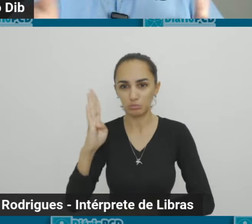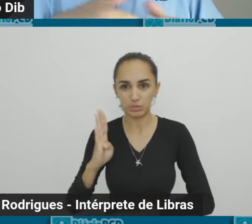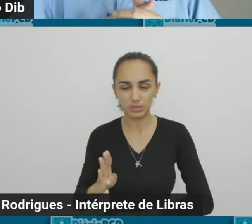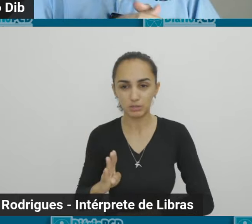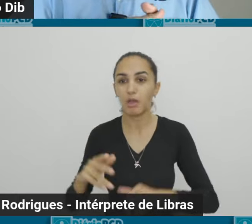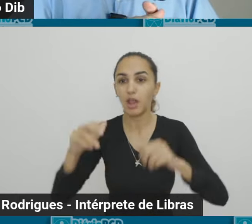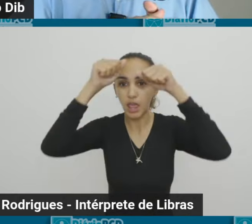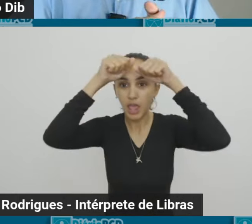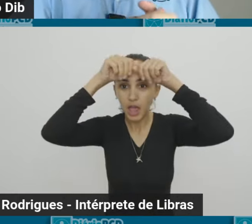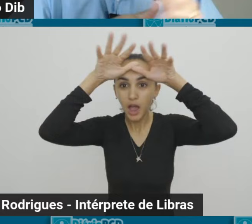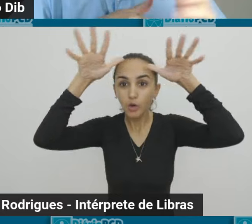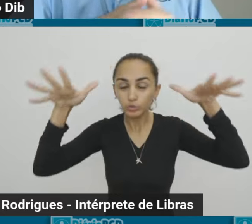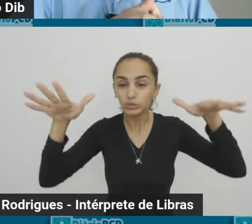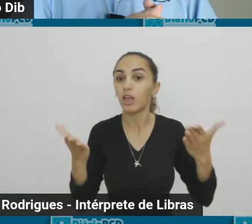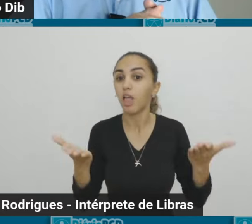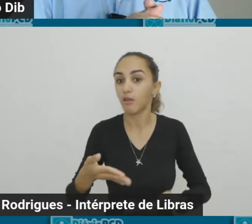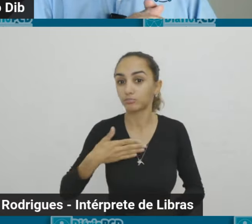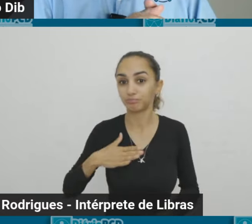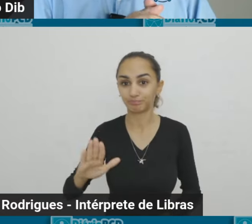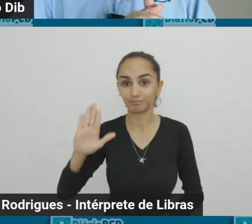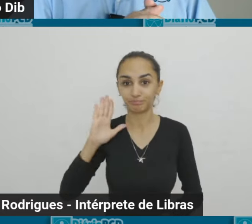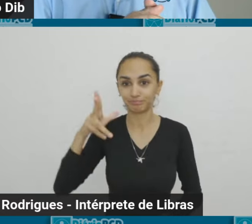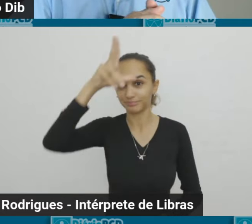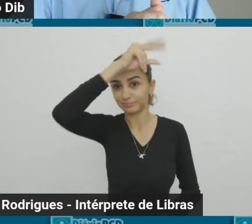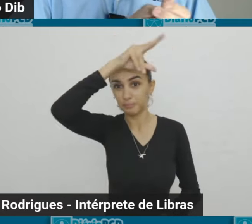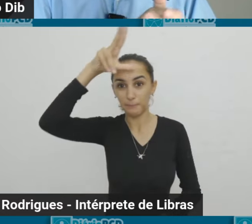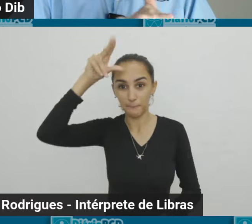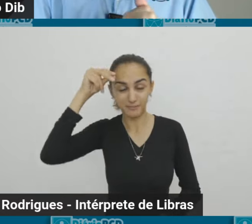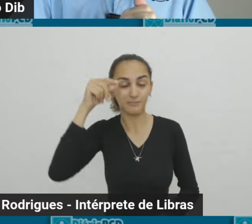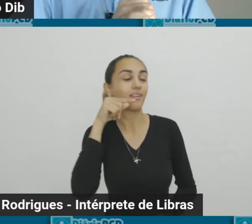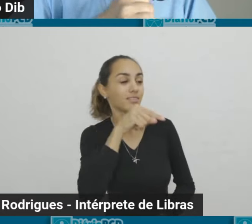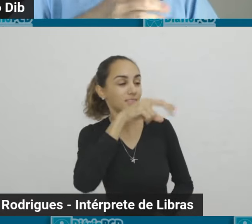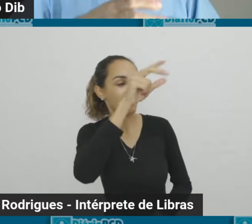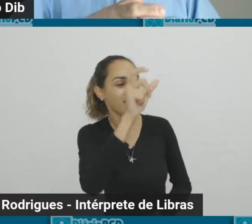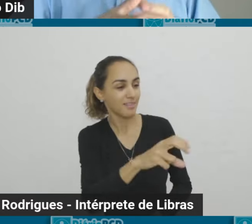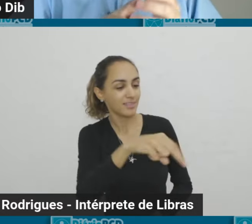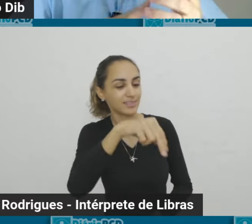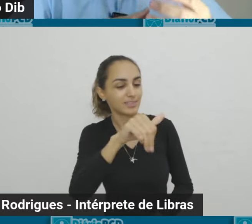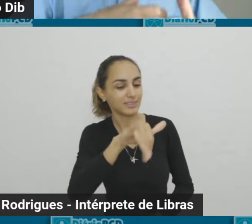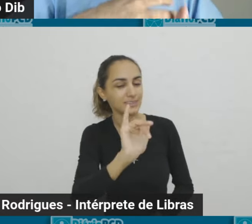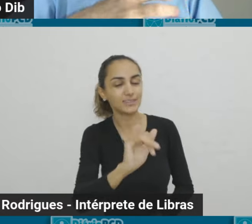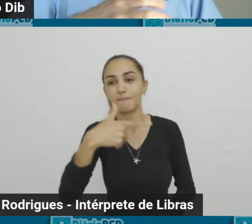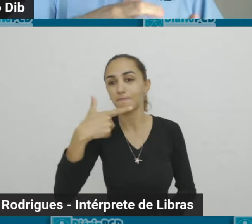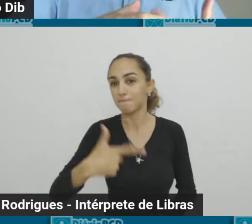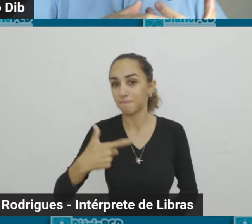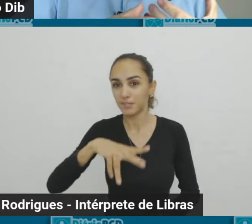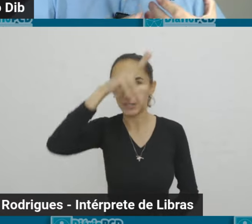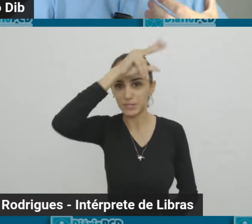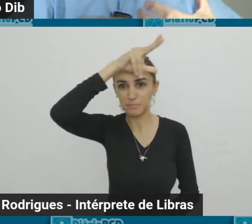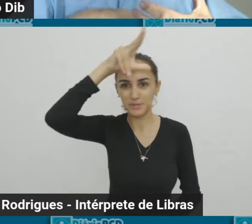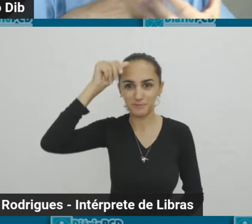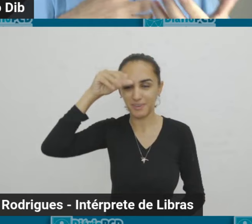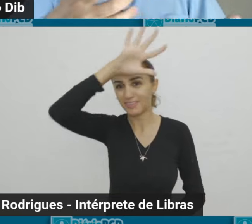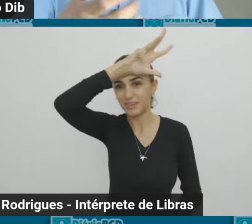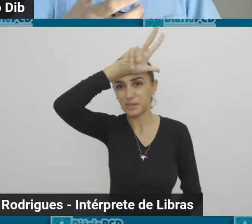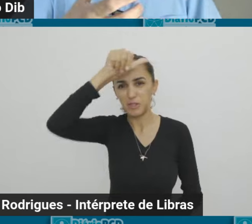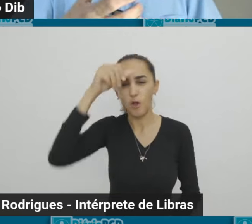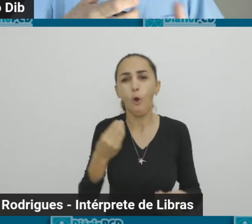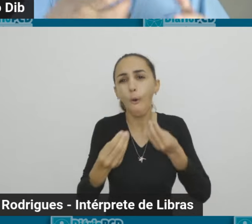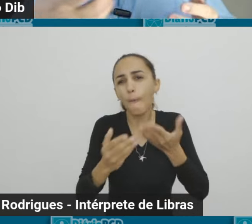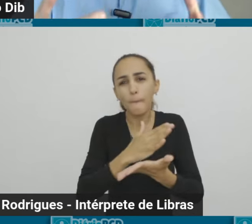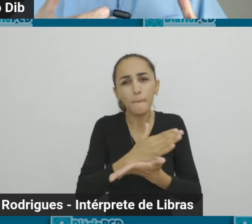e ele candidato a prefeito, e a doutora Nancy a vice-prefeito em Manaus. Como é que começou esta